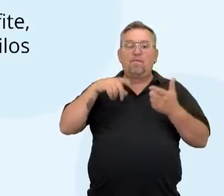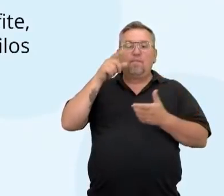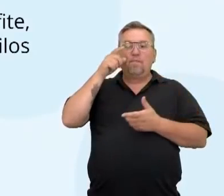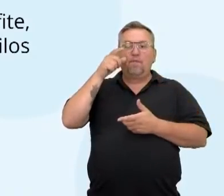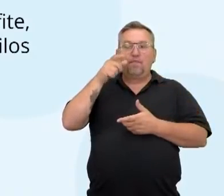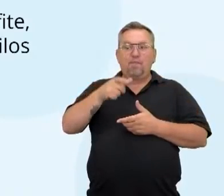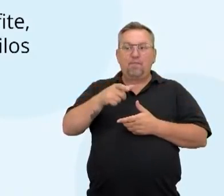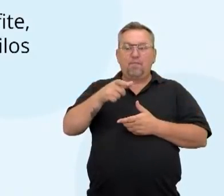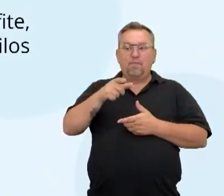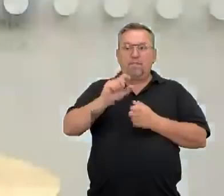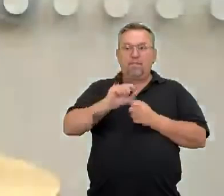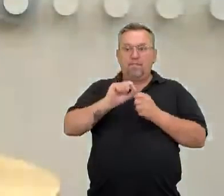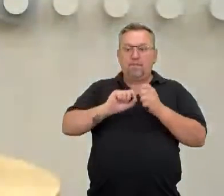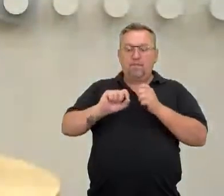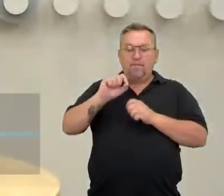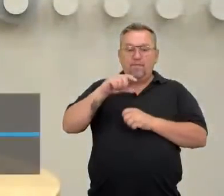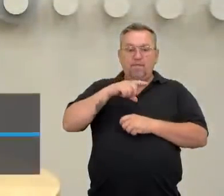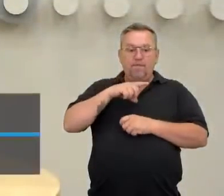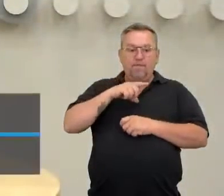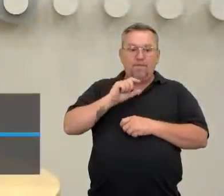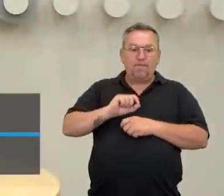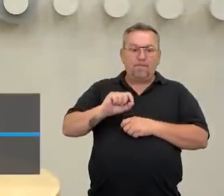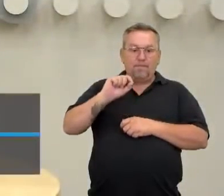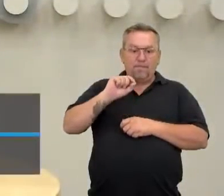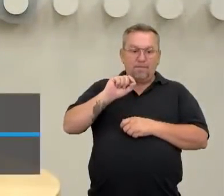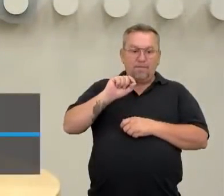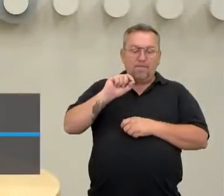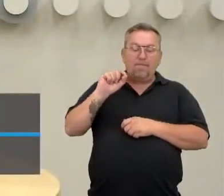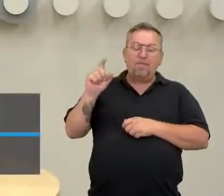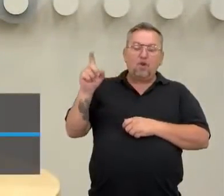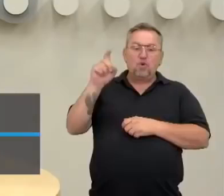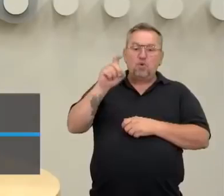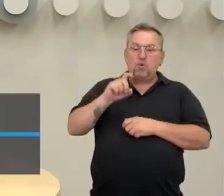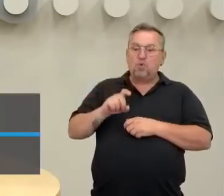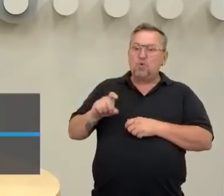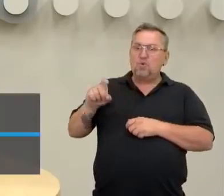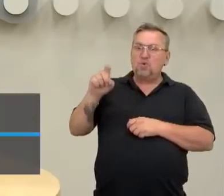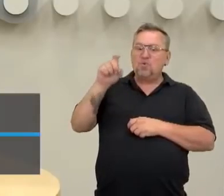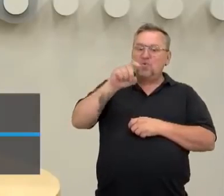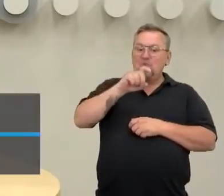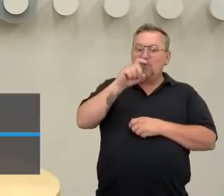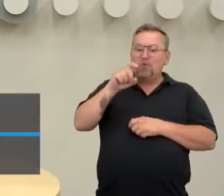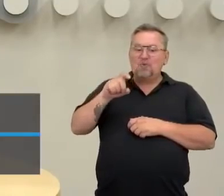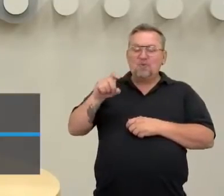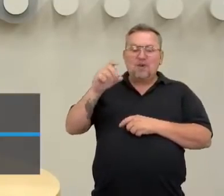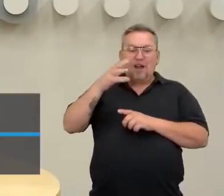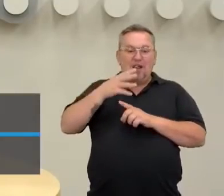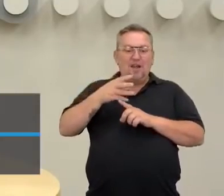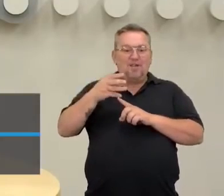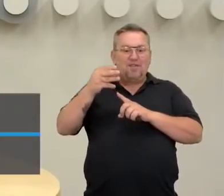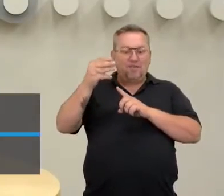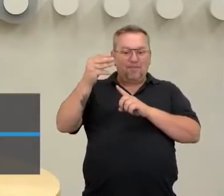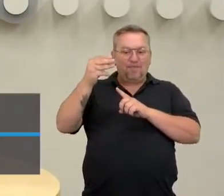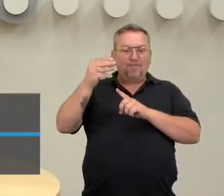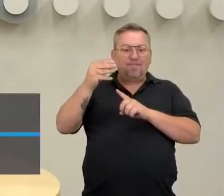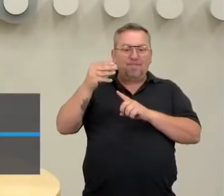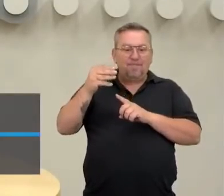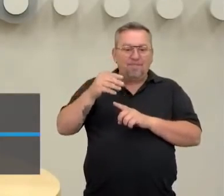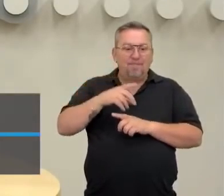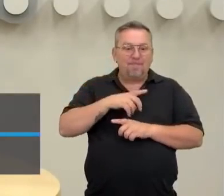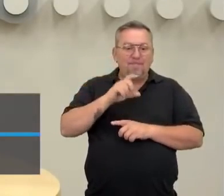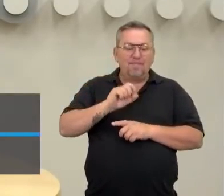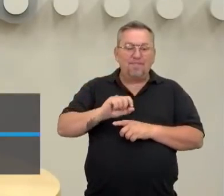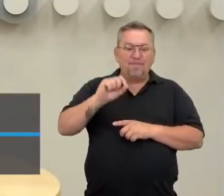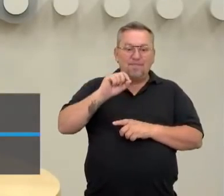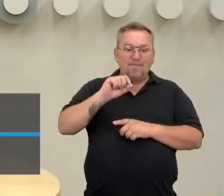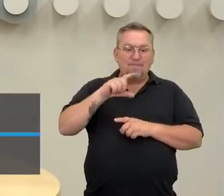que é importante a gente frisar ali, que ali nós temos, né, dentro de um grafite, né, que ali é o grafite do grafite, né, nós temos aí um modelo